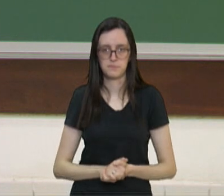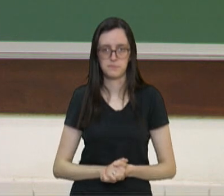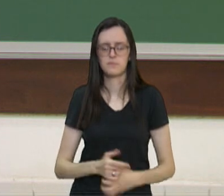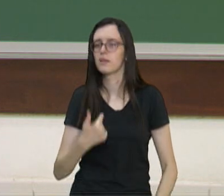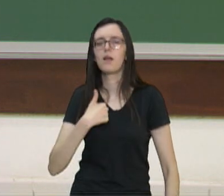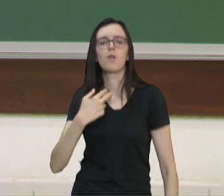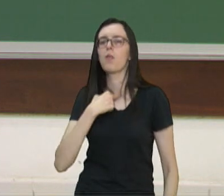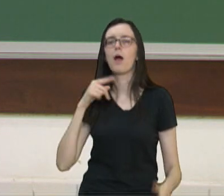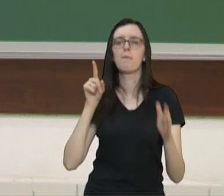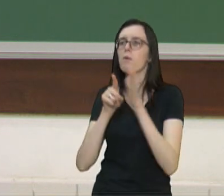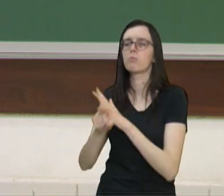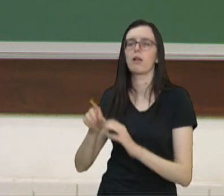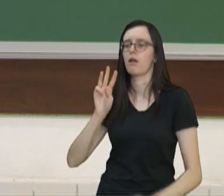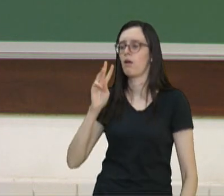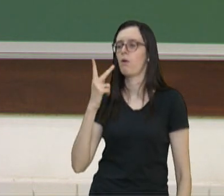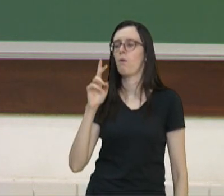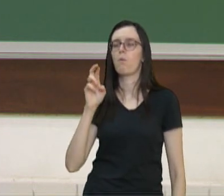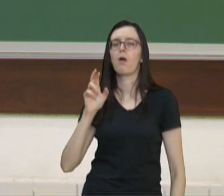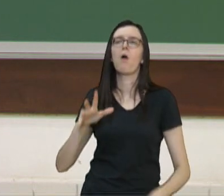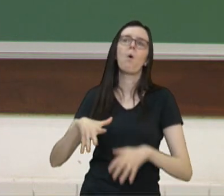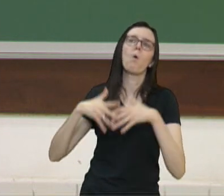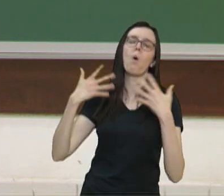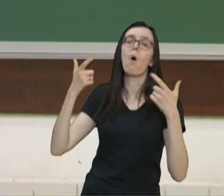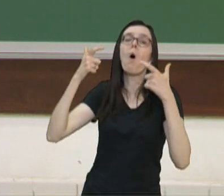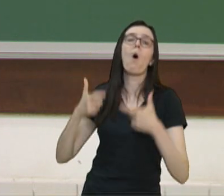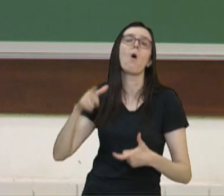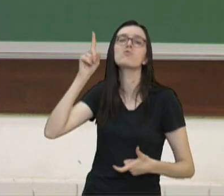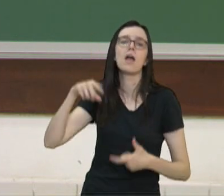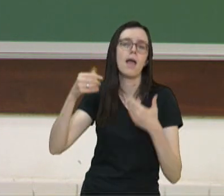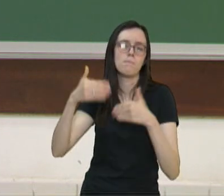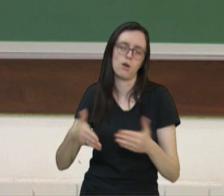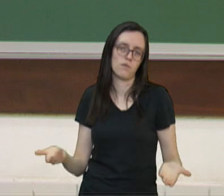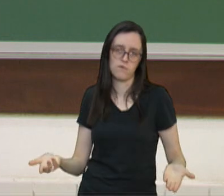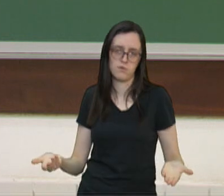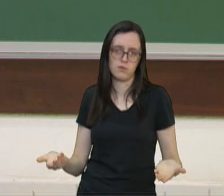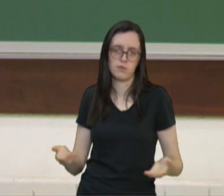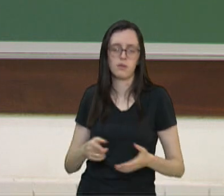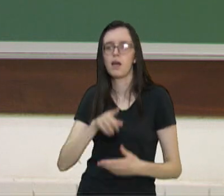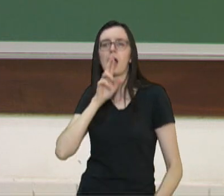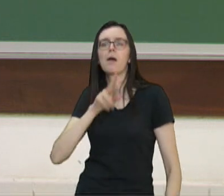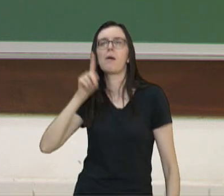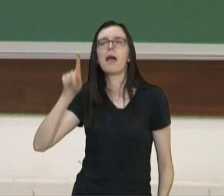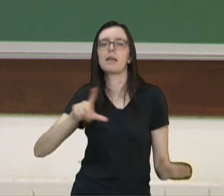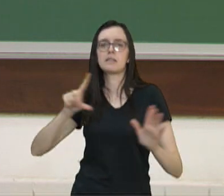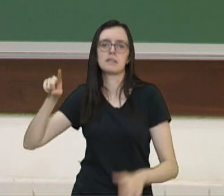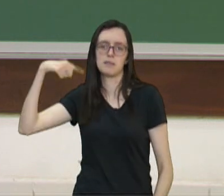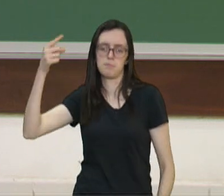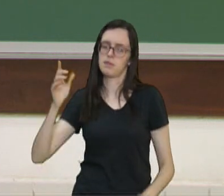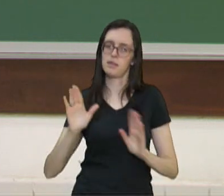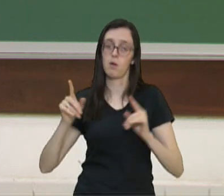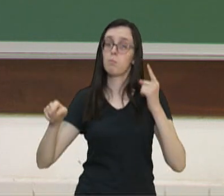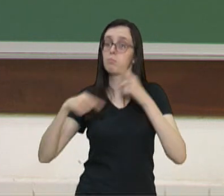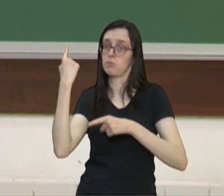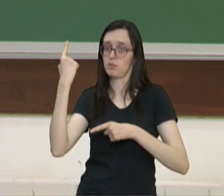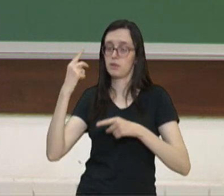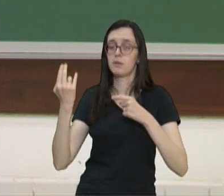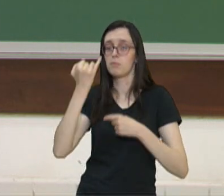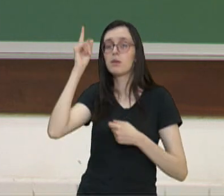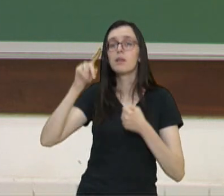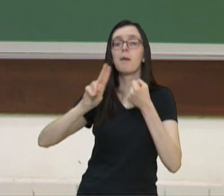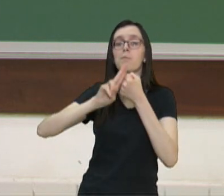posso te perguntar where, quando onde é o exame, e você me responder na próxima semana. Cuidado sempre com o teu